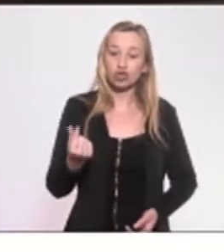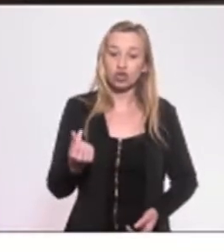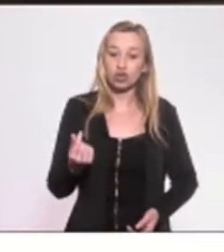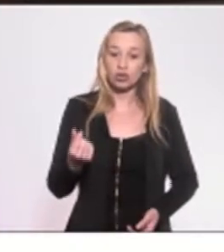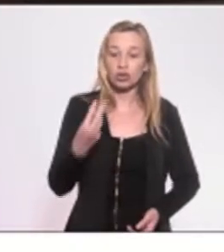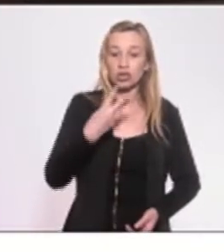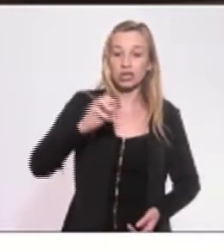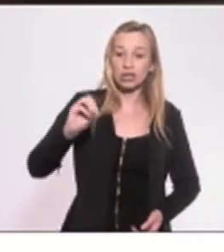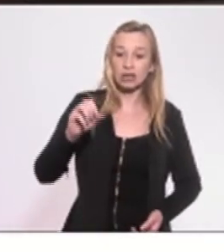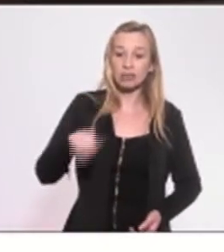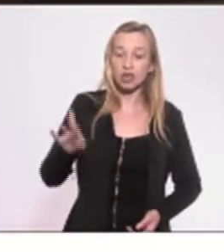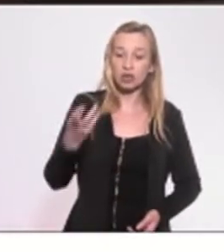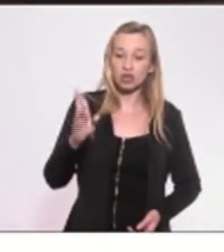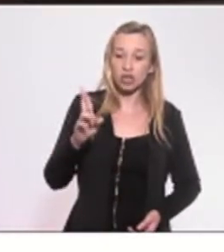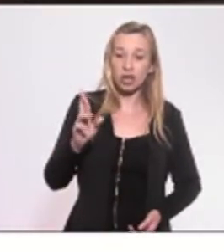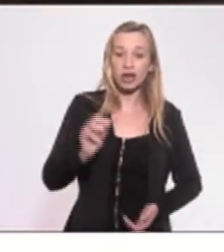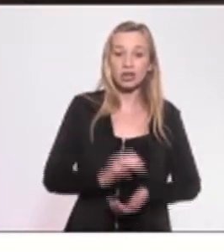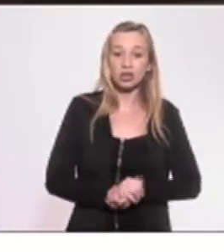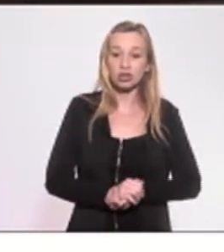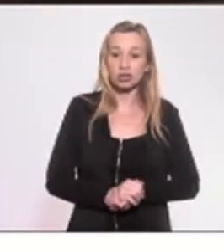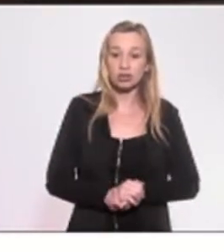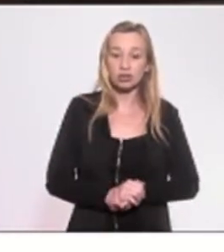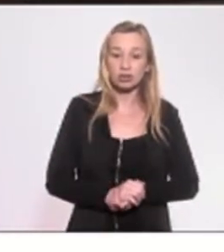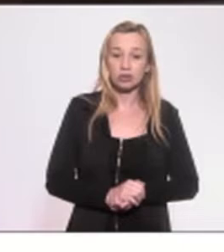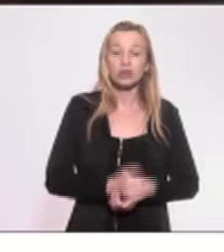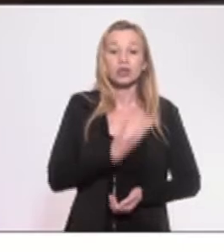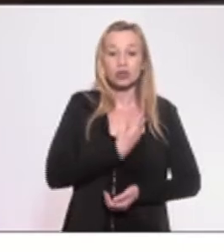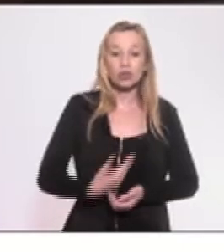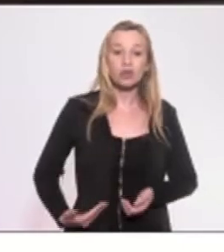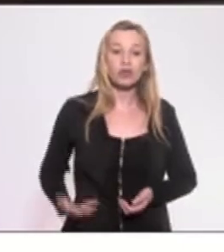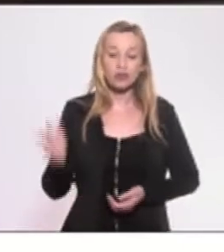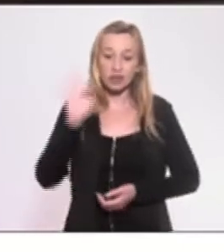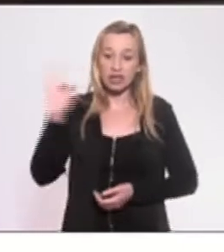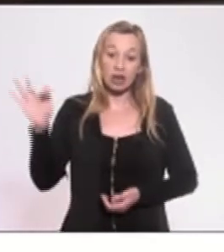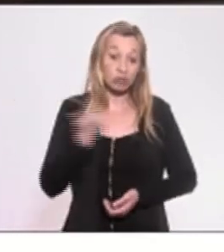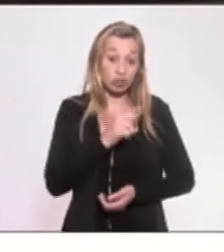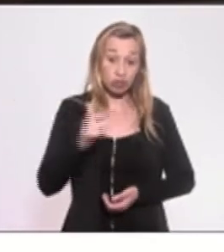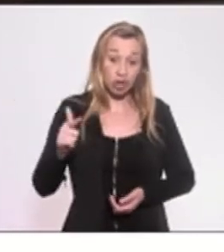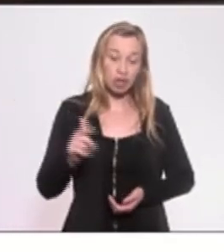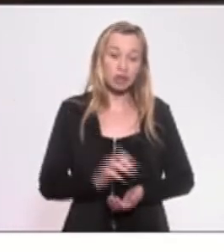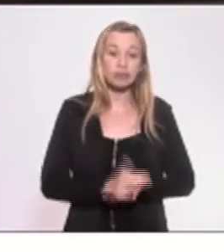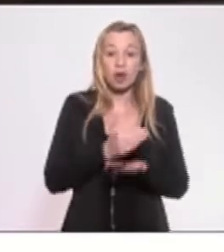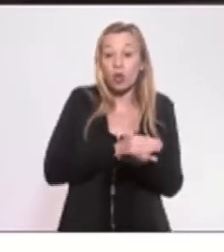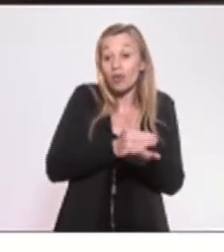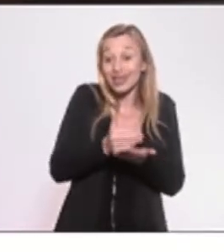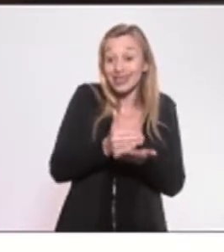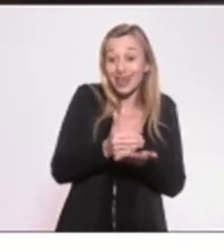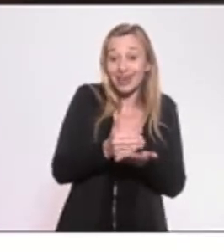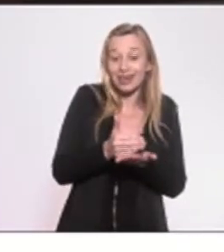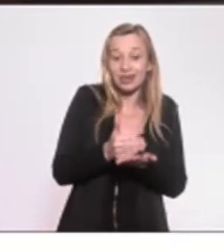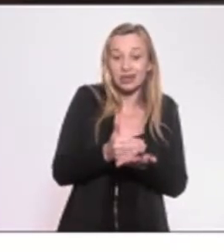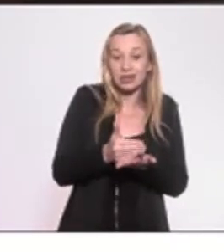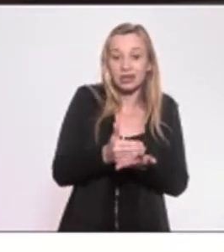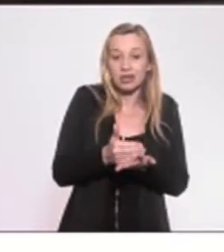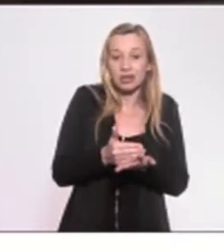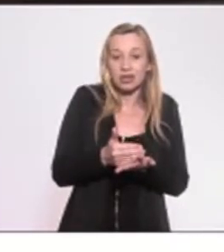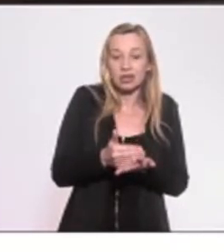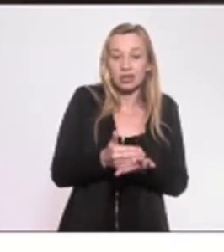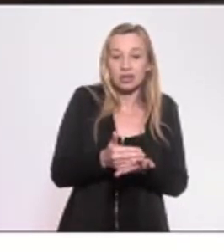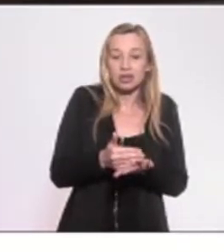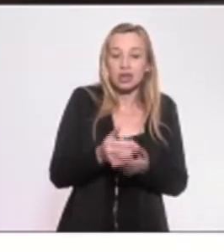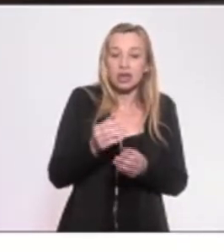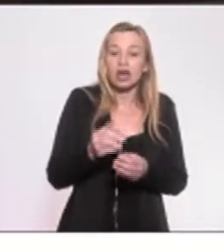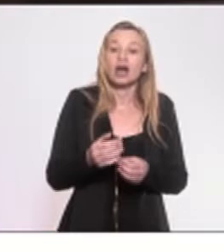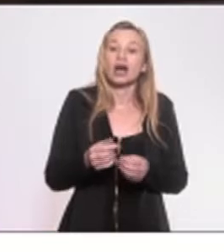30 bilhões de reais, que o governo federal não tem, para começar a botar a casa em